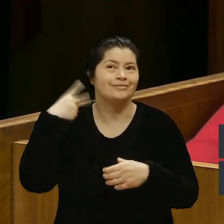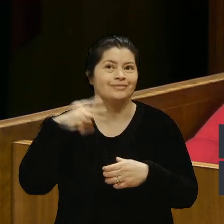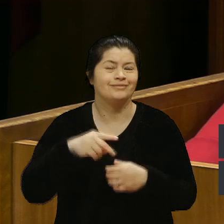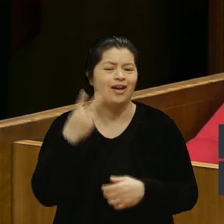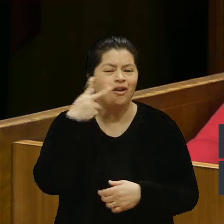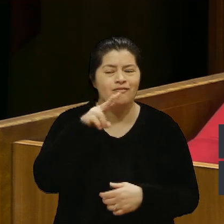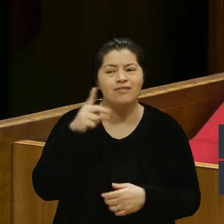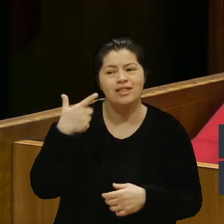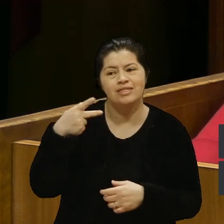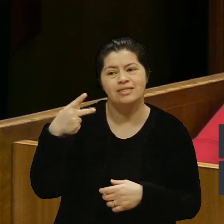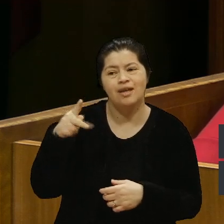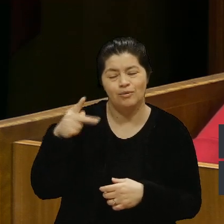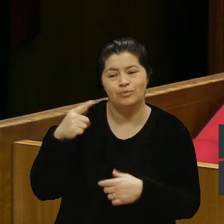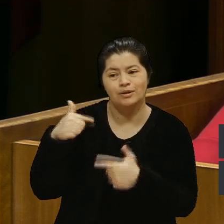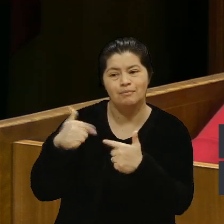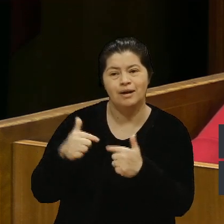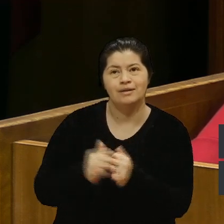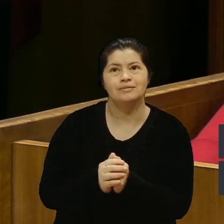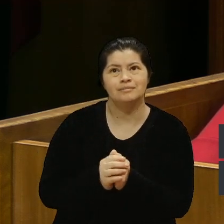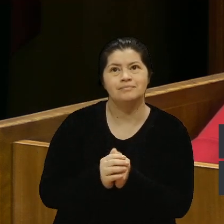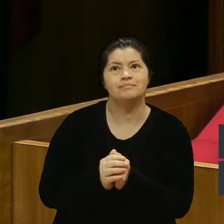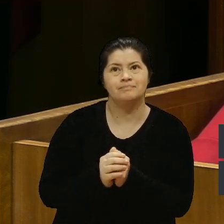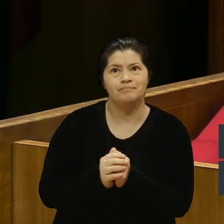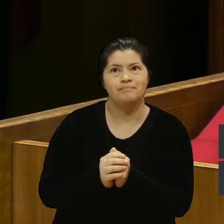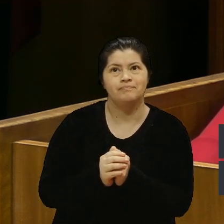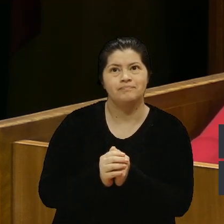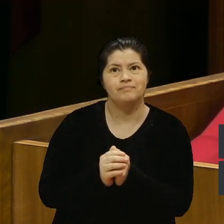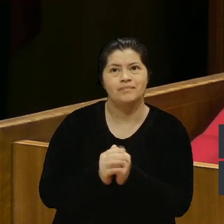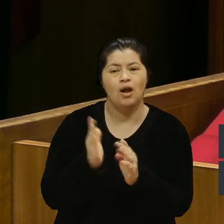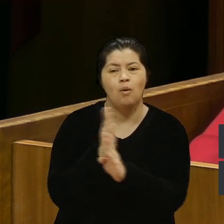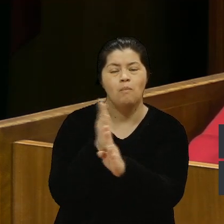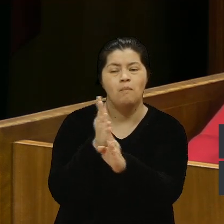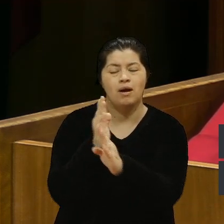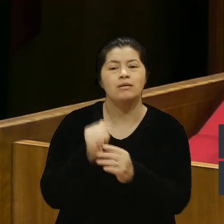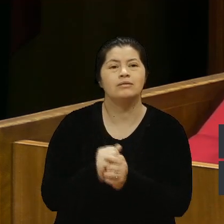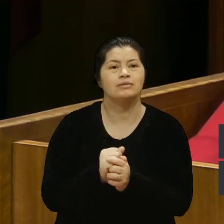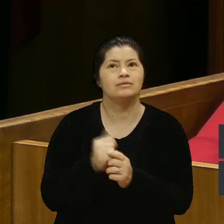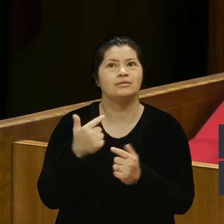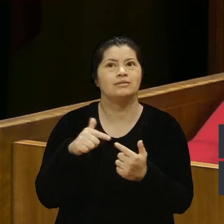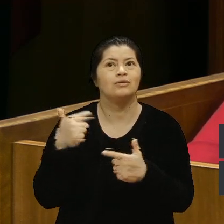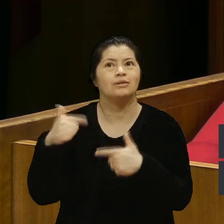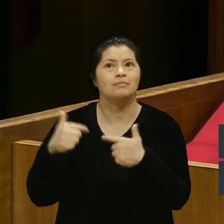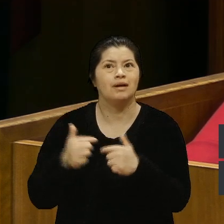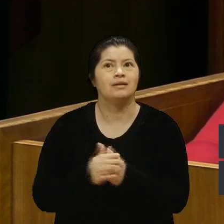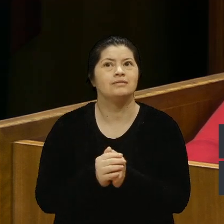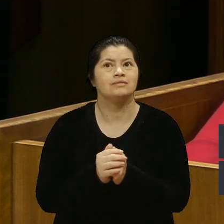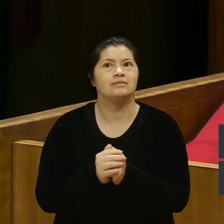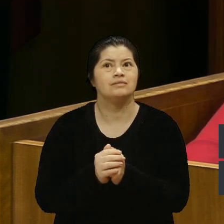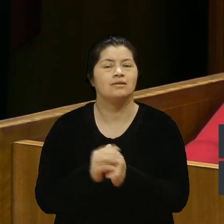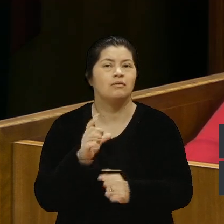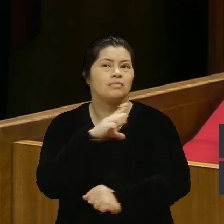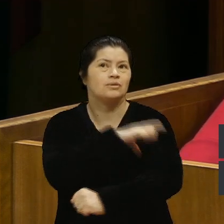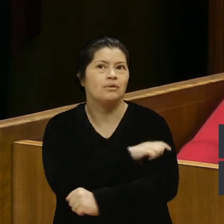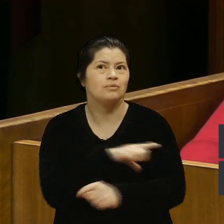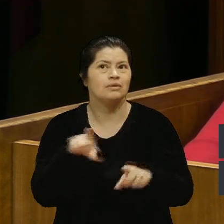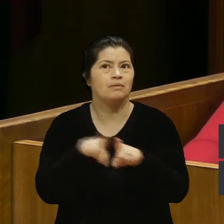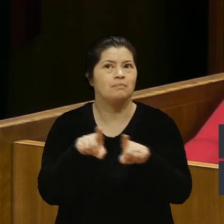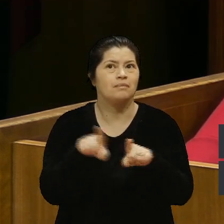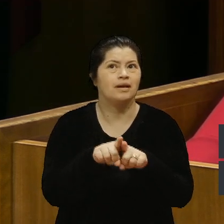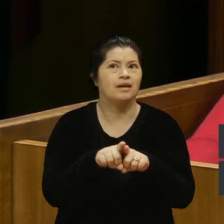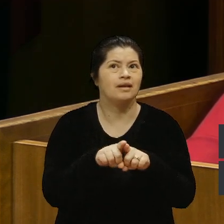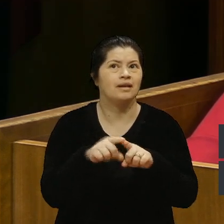trabalho. Eu acompanho o seu trabalho. Inclusive, o Capitão Ramon, que eu vi